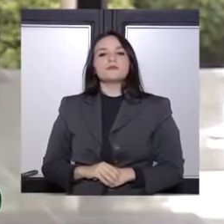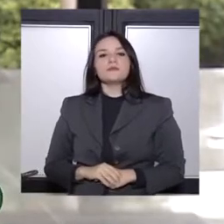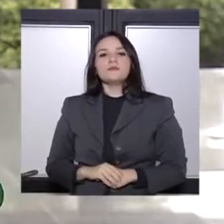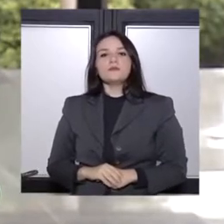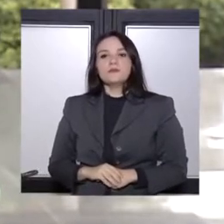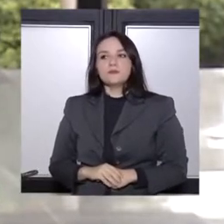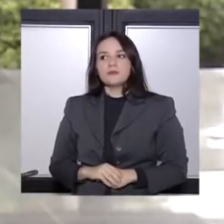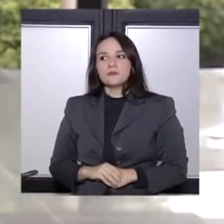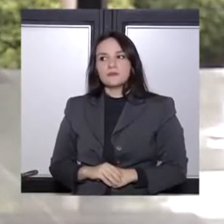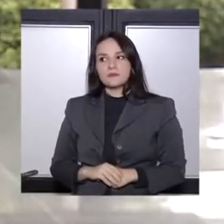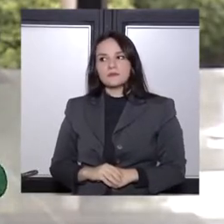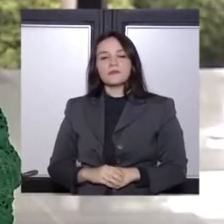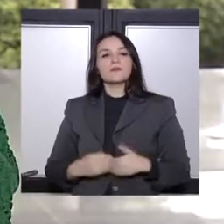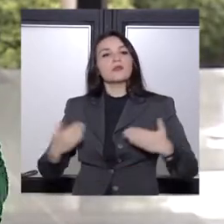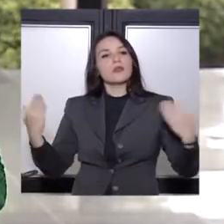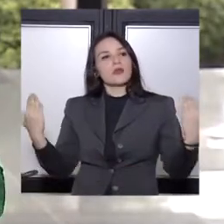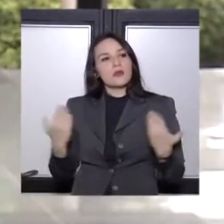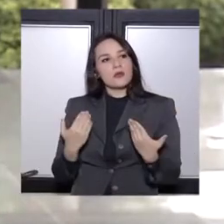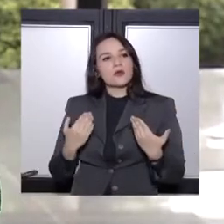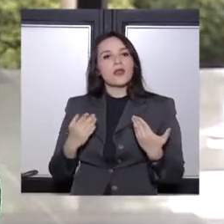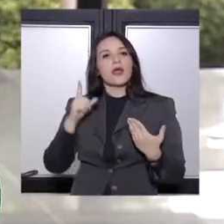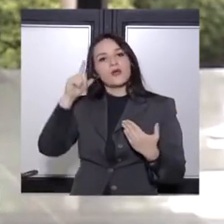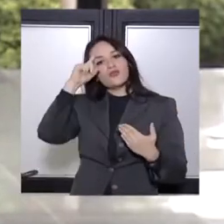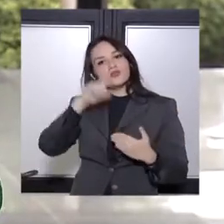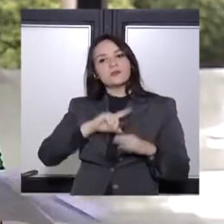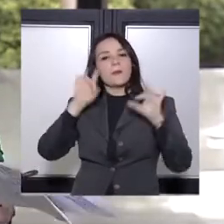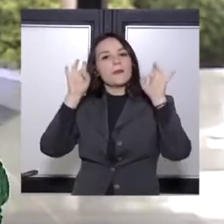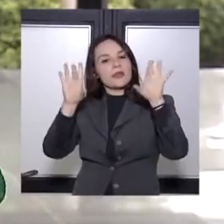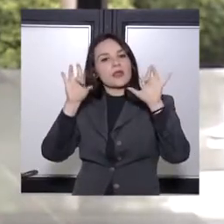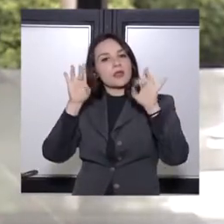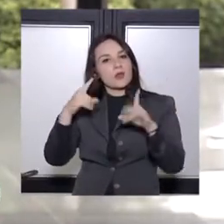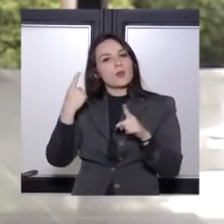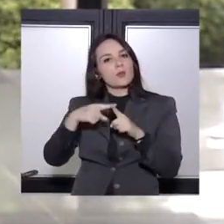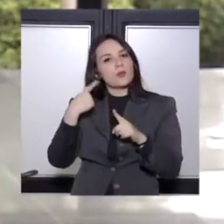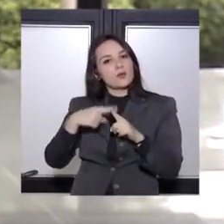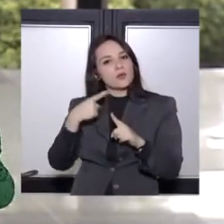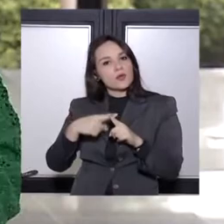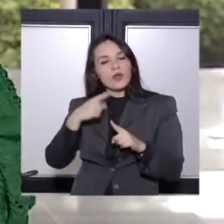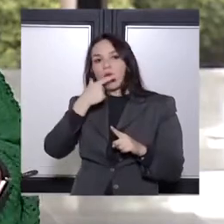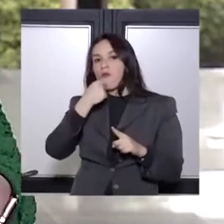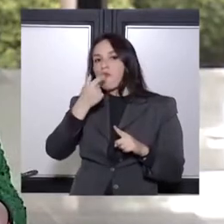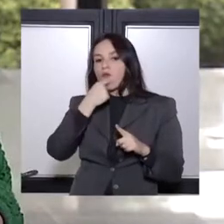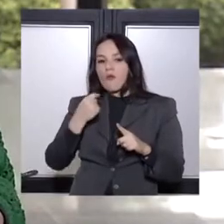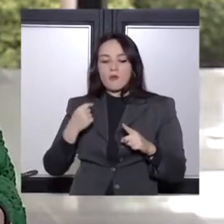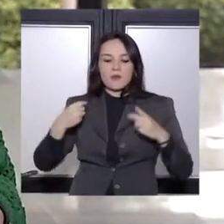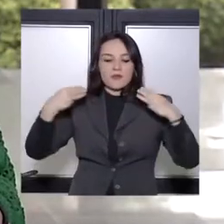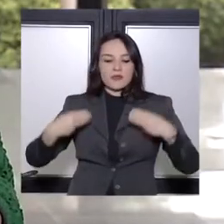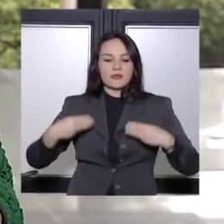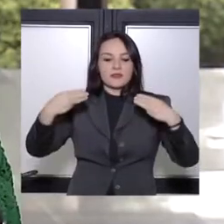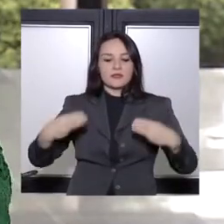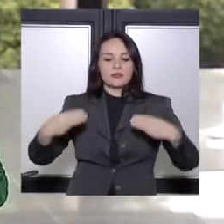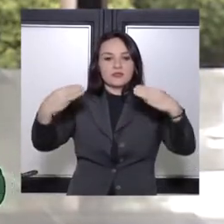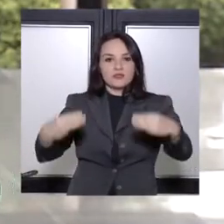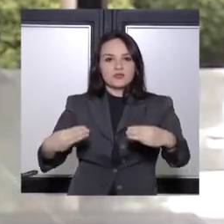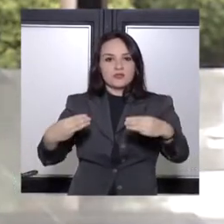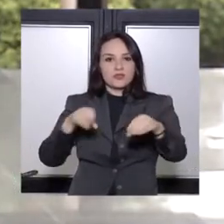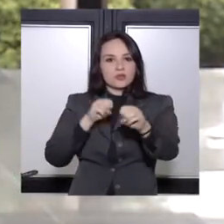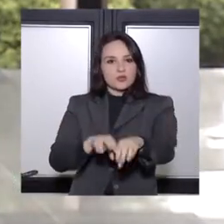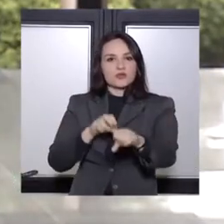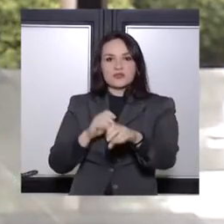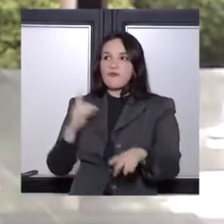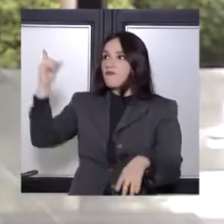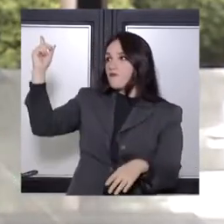na época também, esse dia foi escolhido porque o então ministro da Educação estava aqui em Mato Grosso do Sul,